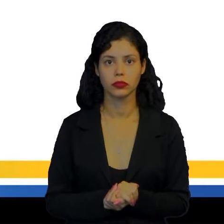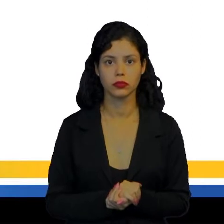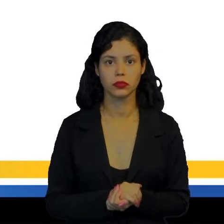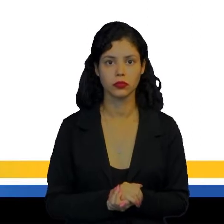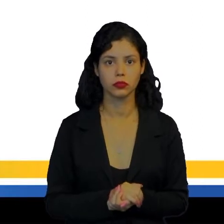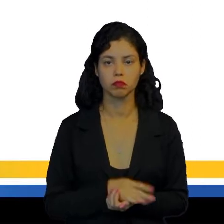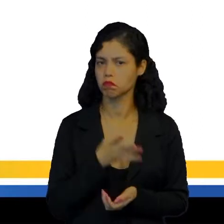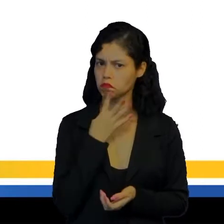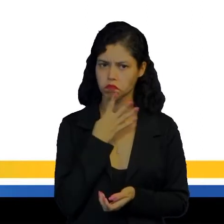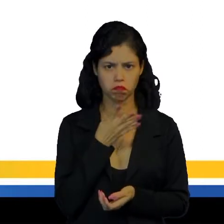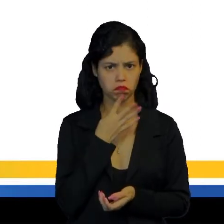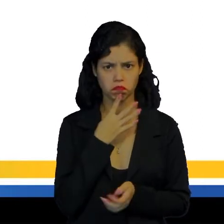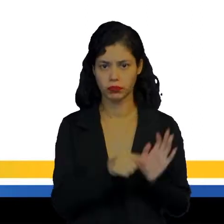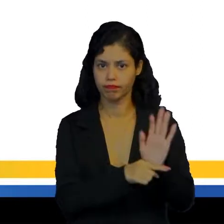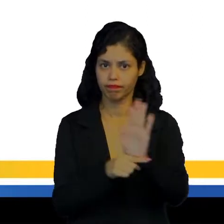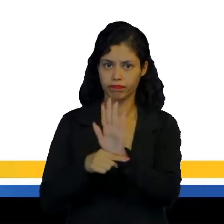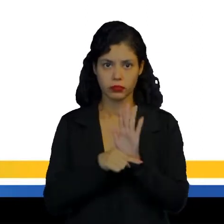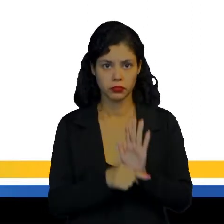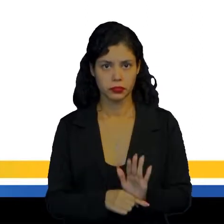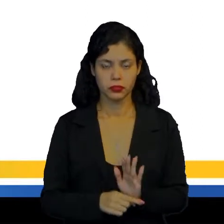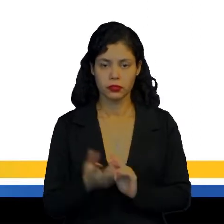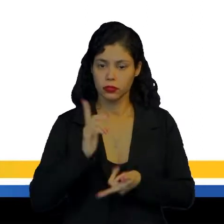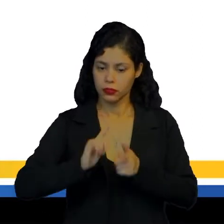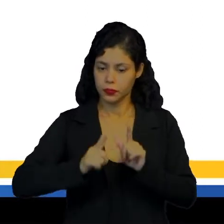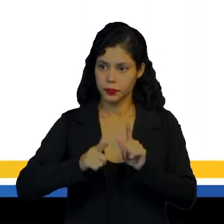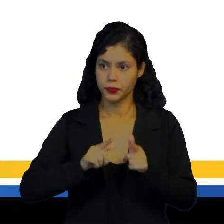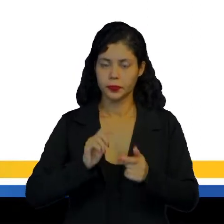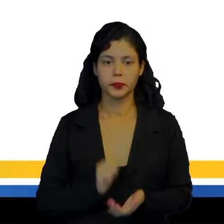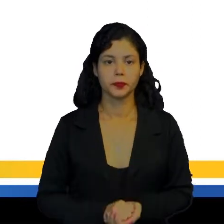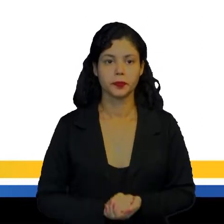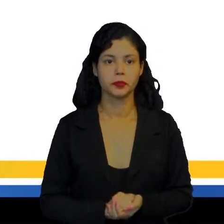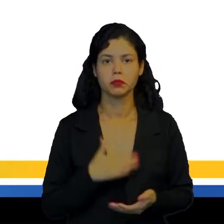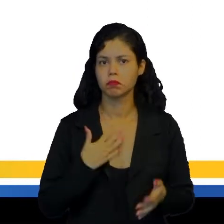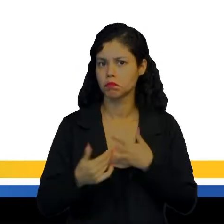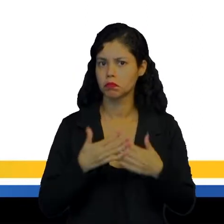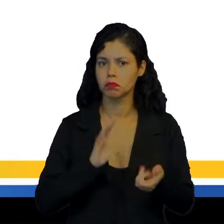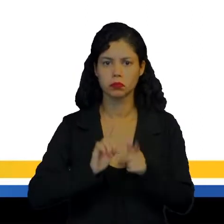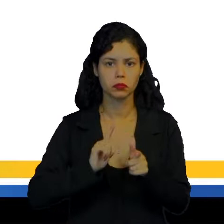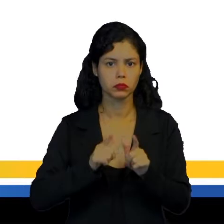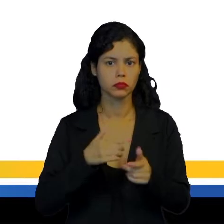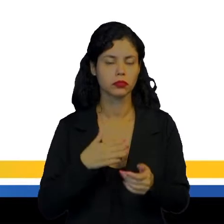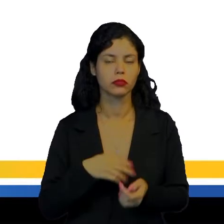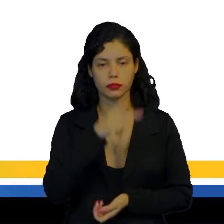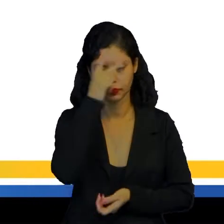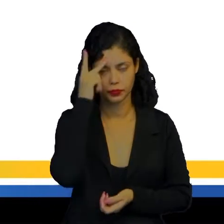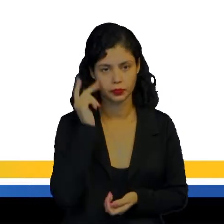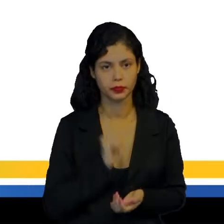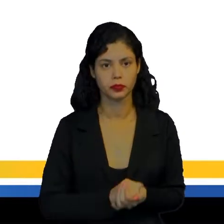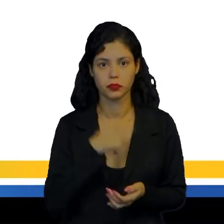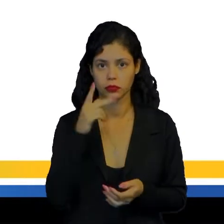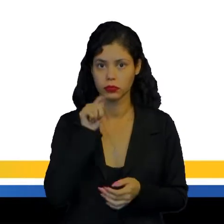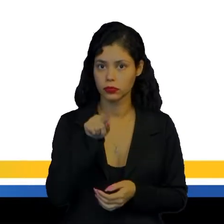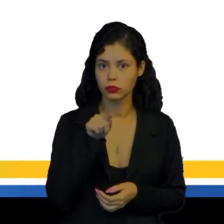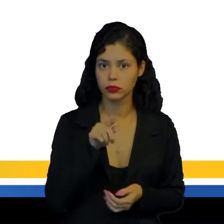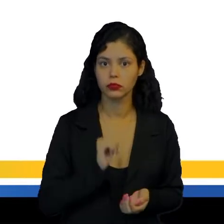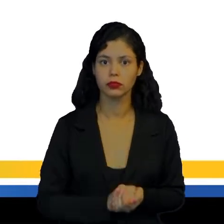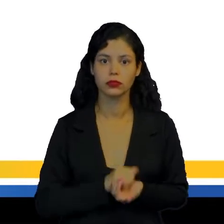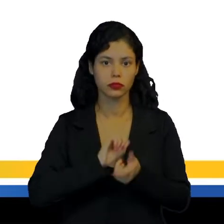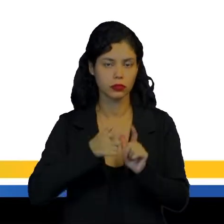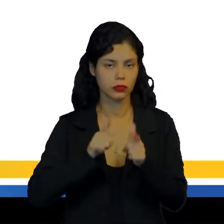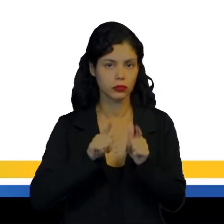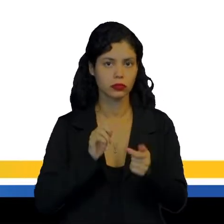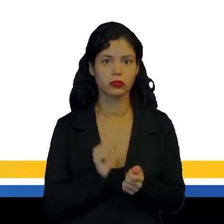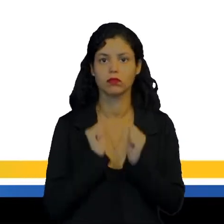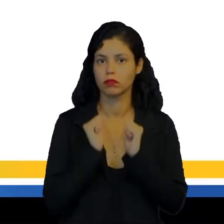número desconhecido representado por uma letra. Qualquer letra, tá, pessoal? Quando ele fala aí por uma